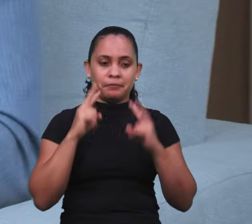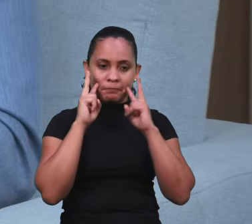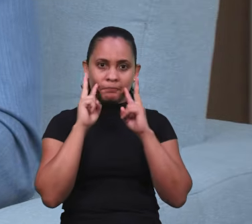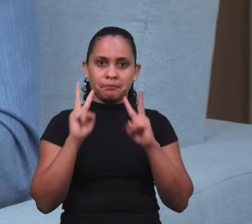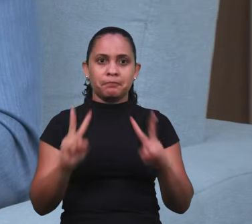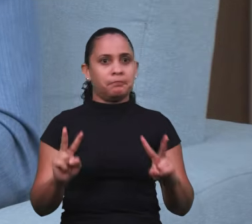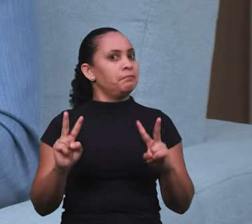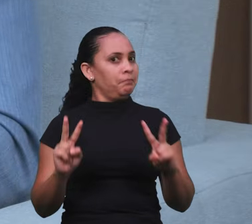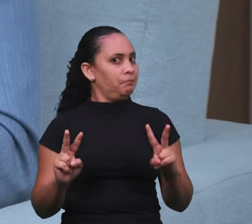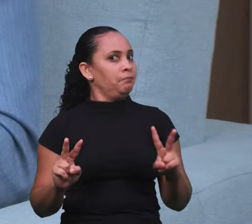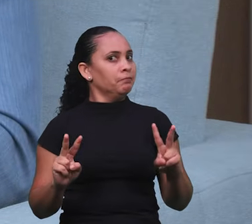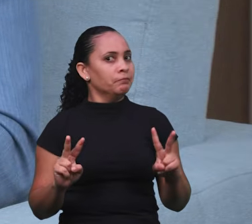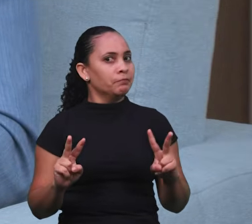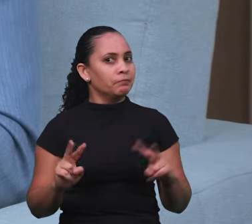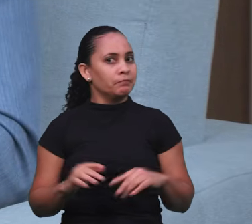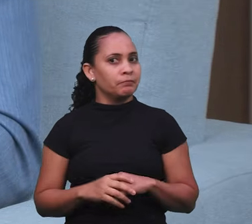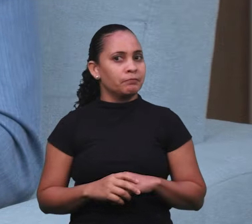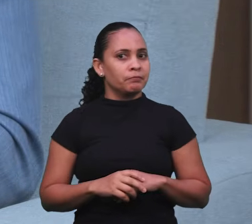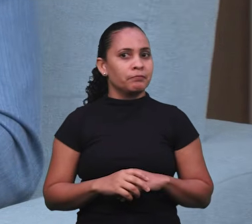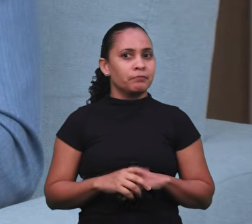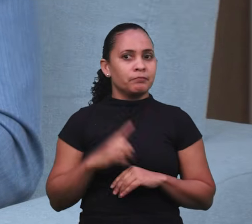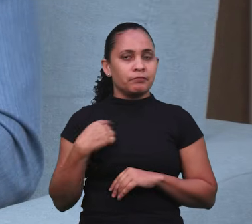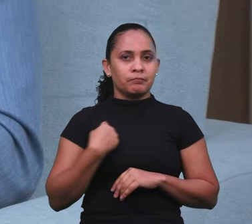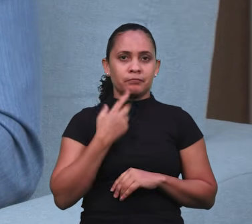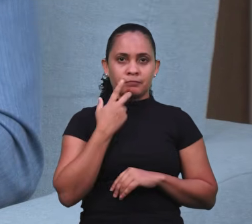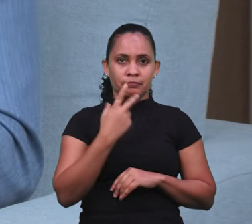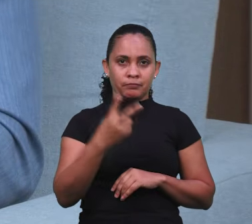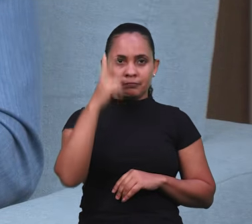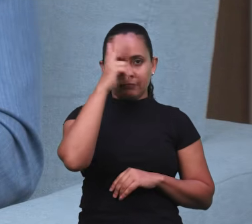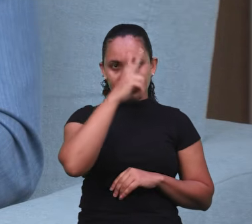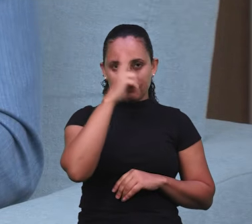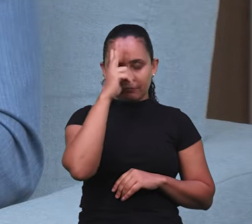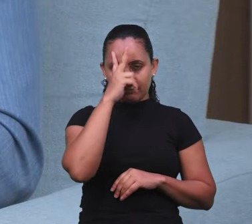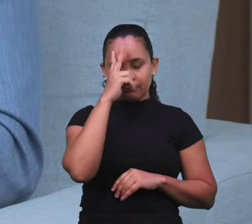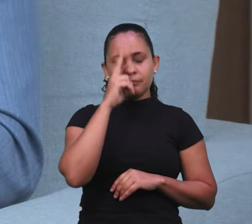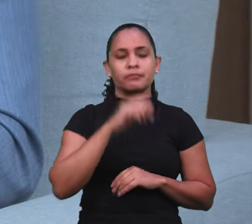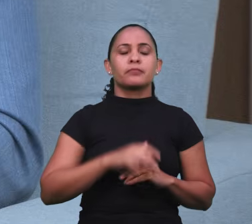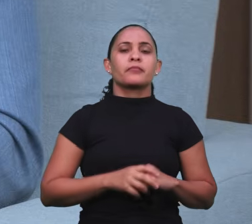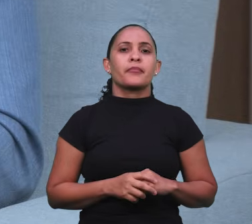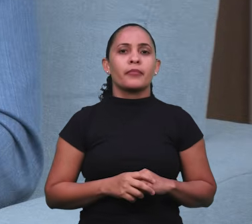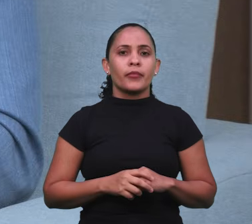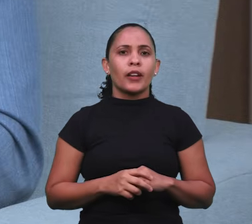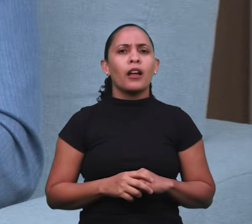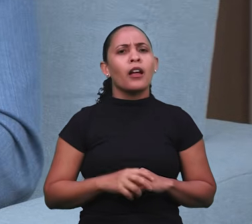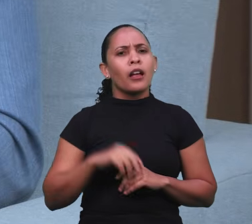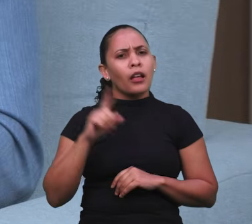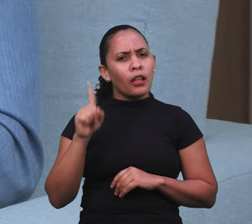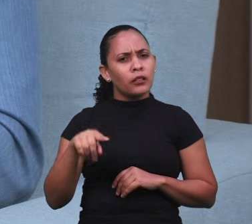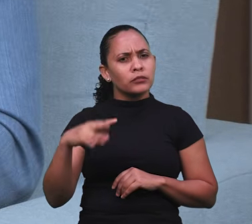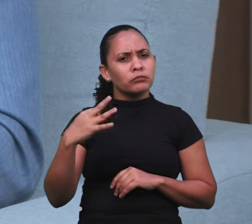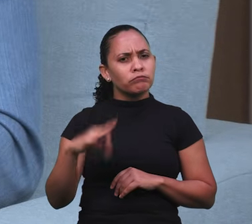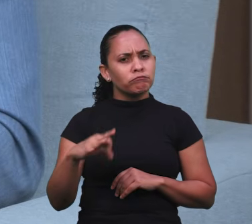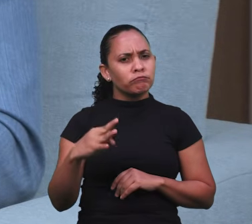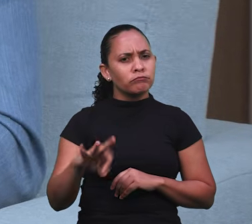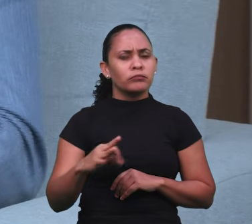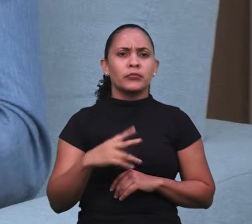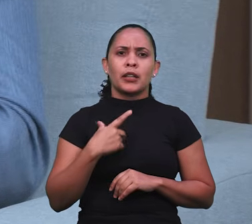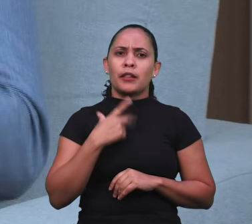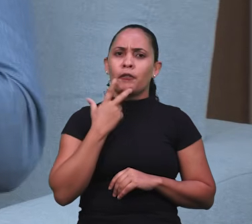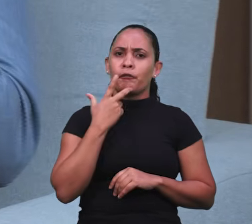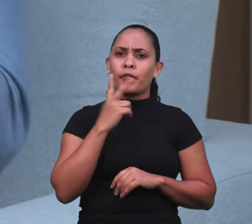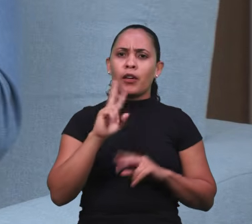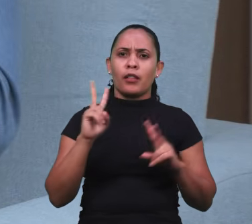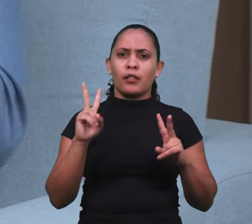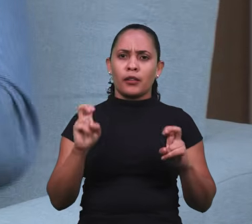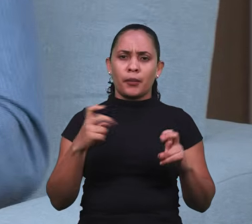nossos irmãos aqui que nos assistem, os nossos telespectadores, quando falamos do histórico da obra nas igrejas, é